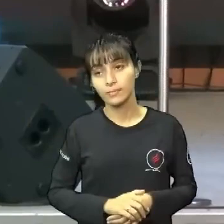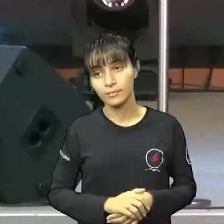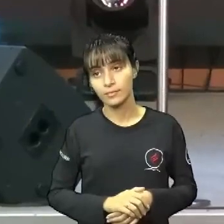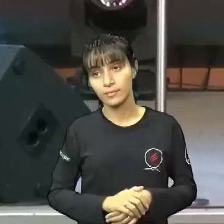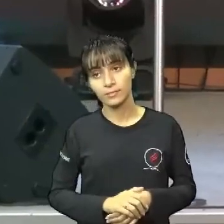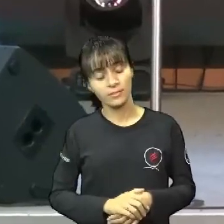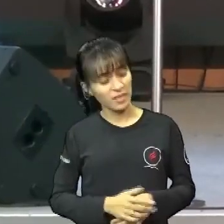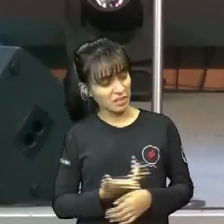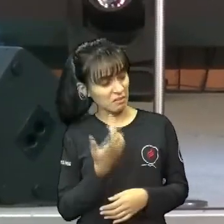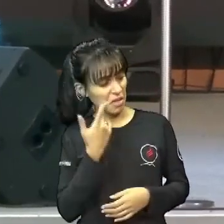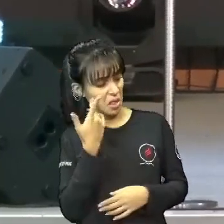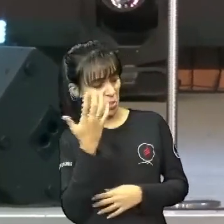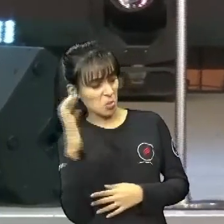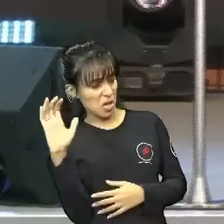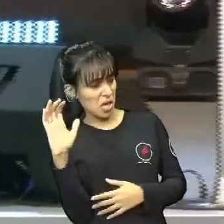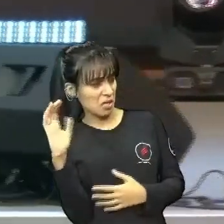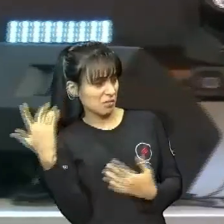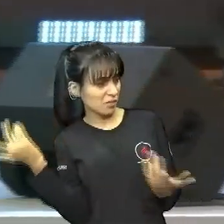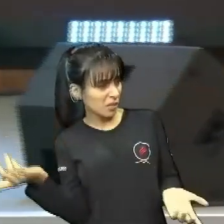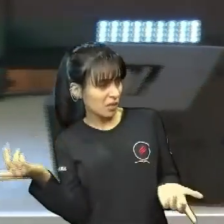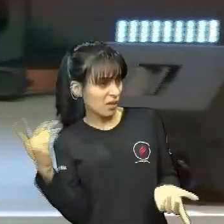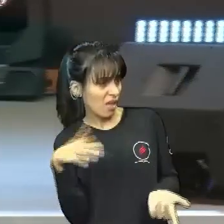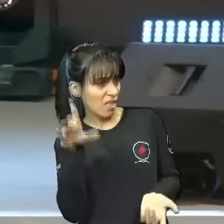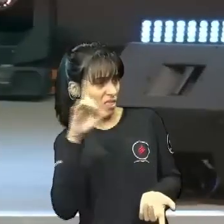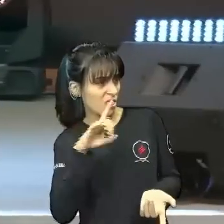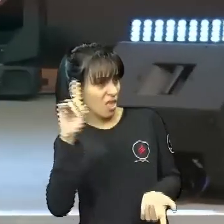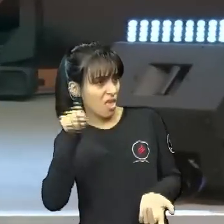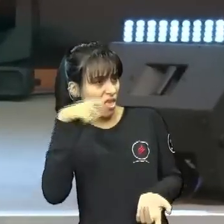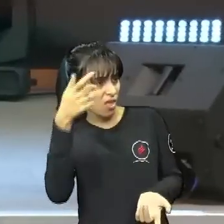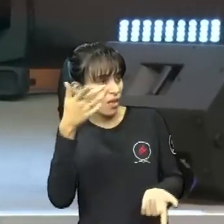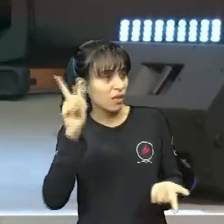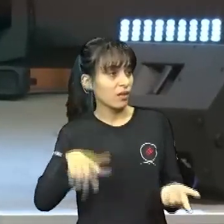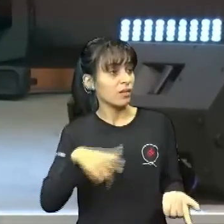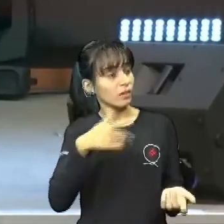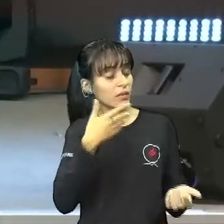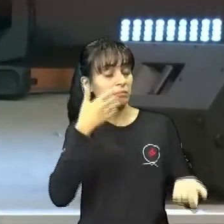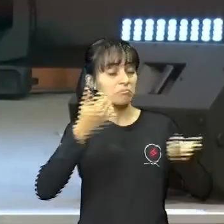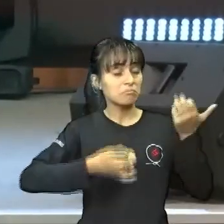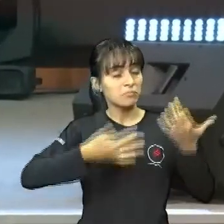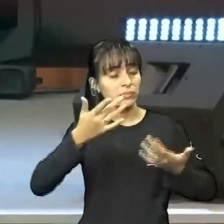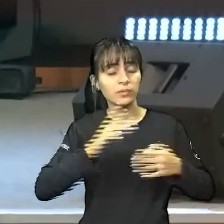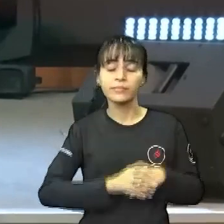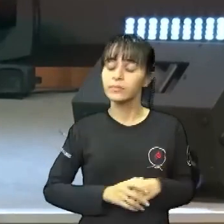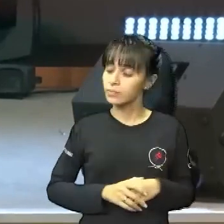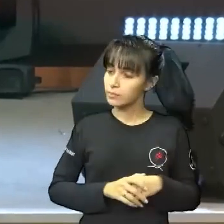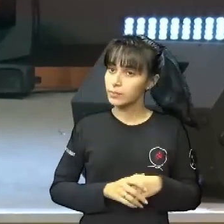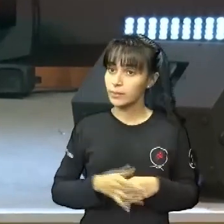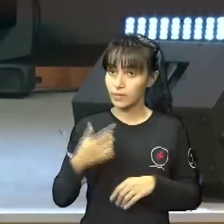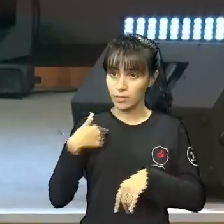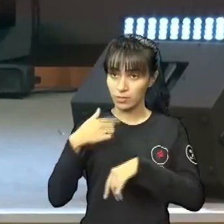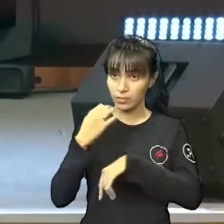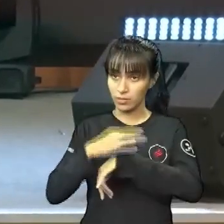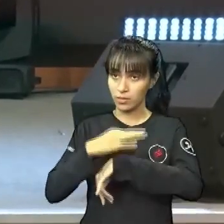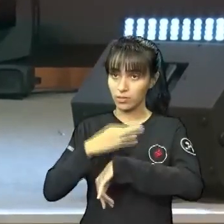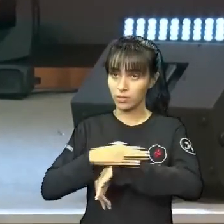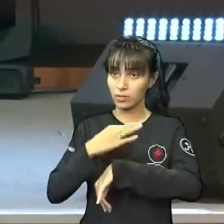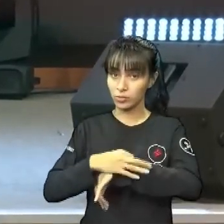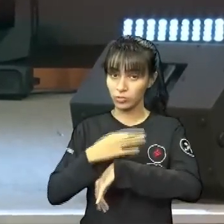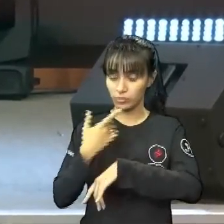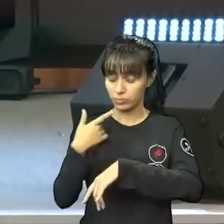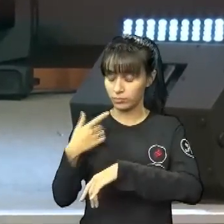a natureza é a natureza que é Deus eu não sei quem começa a falar aí eu virei e disse assim eu tava com o relógio né